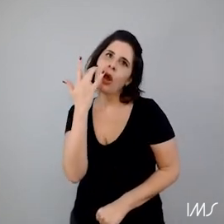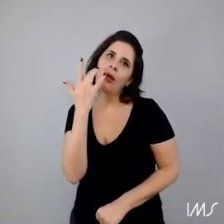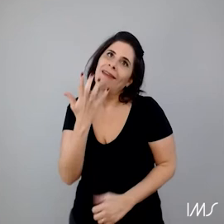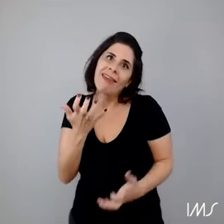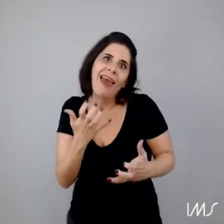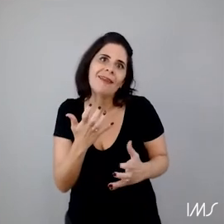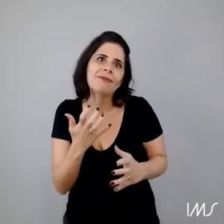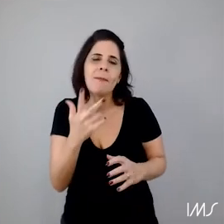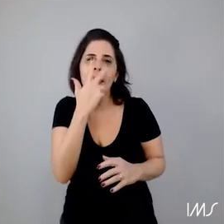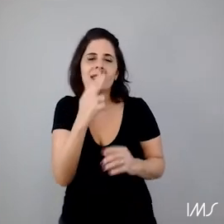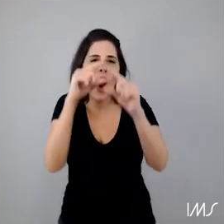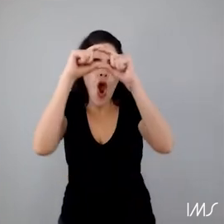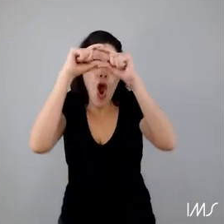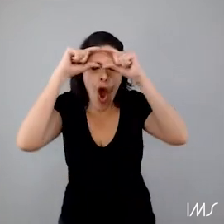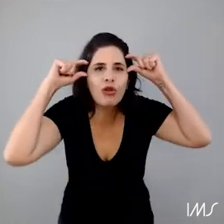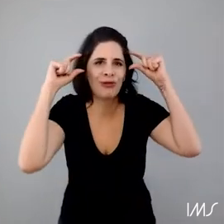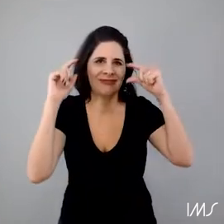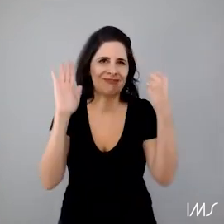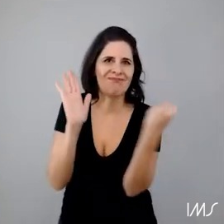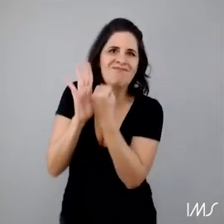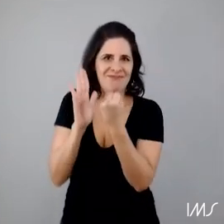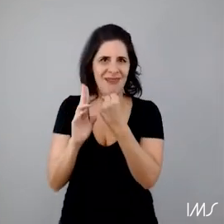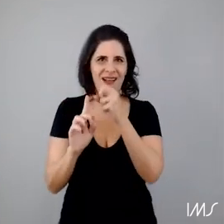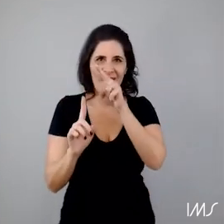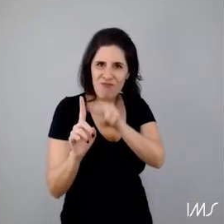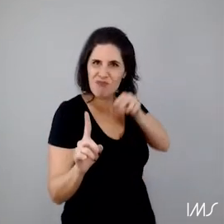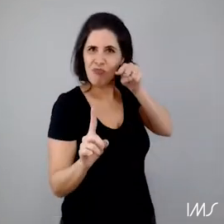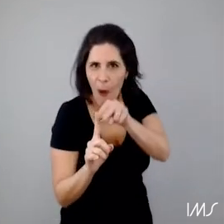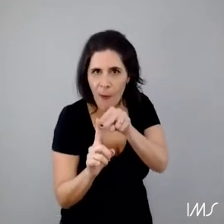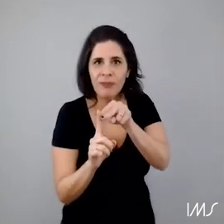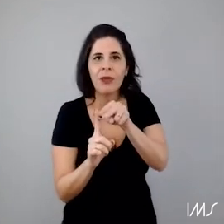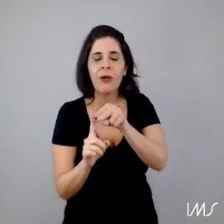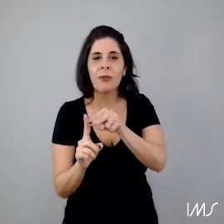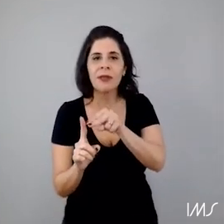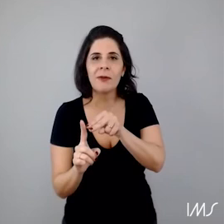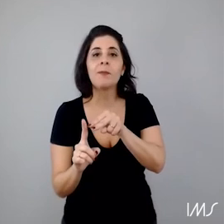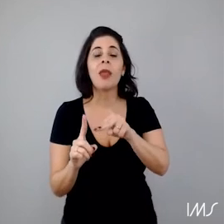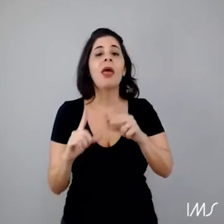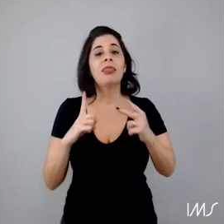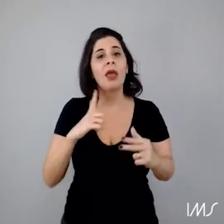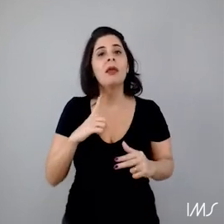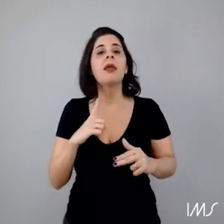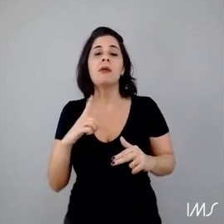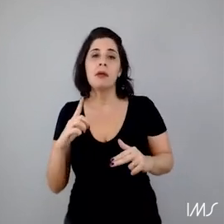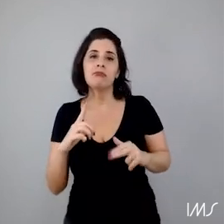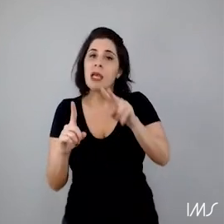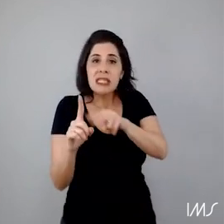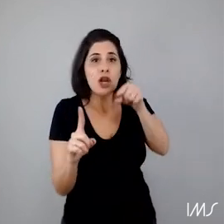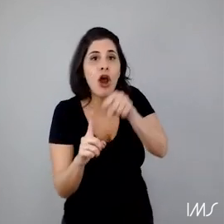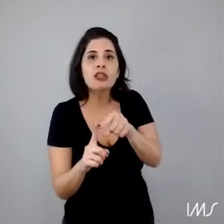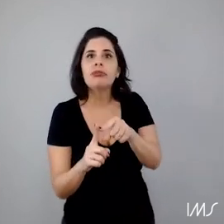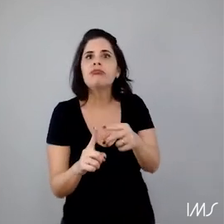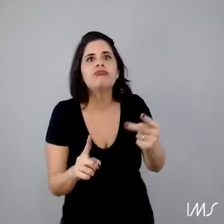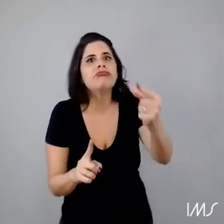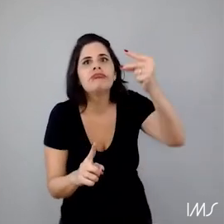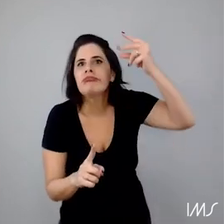de estereótipos que vêm desde lá de trás, ao longo dos séculos, percorrem a iconografia